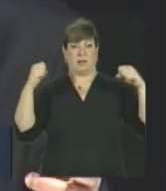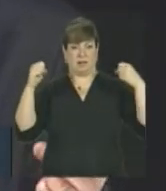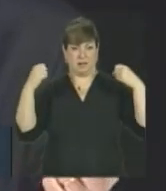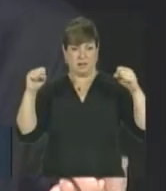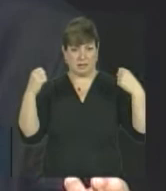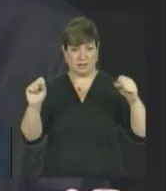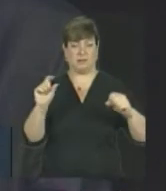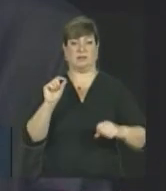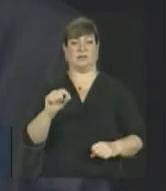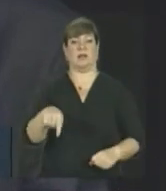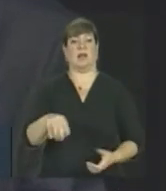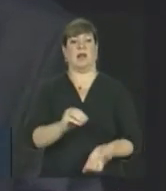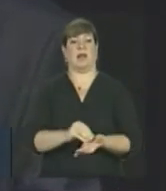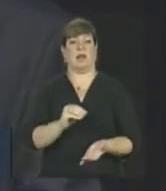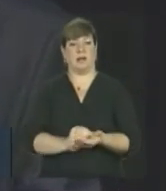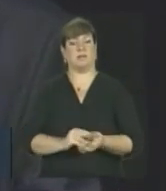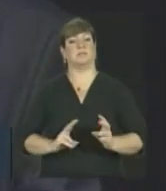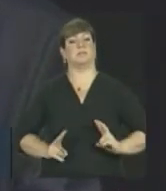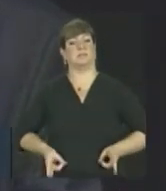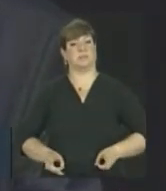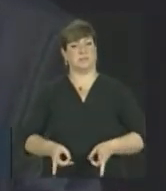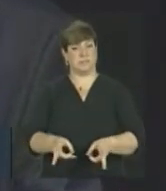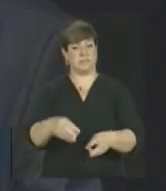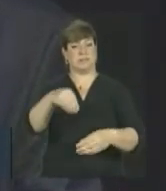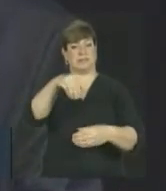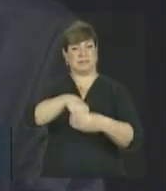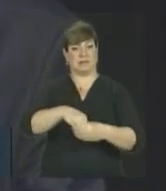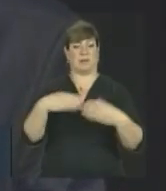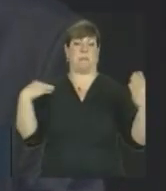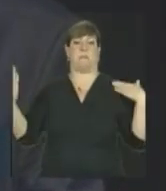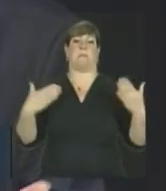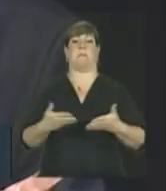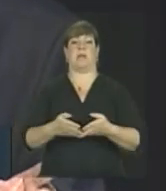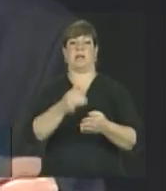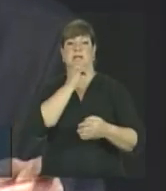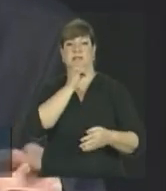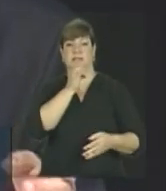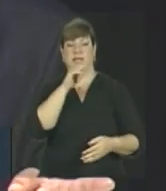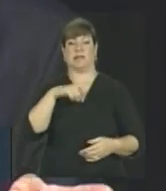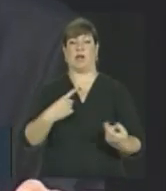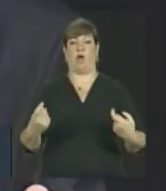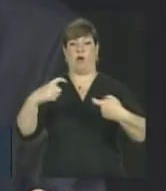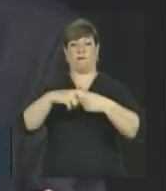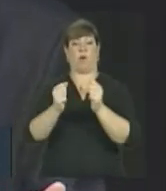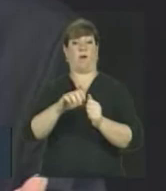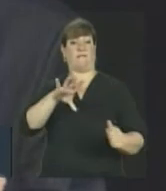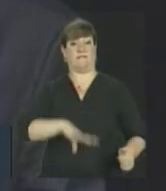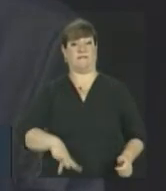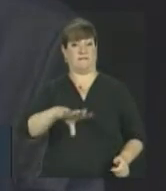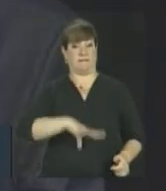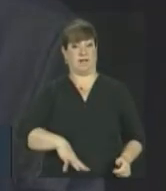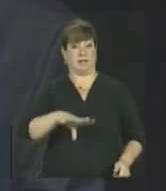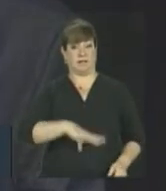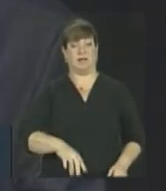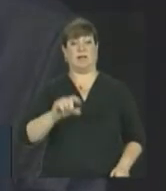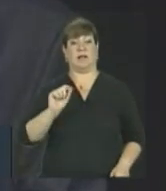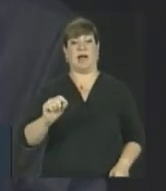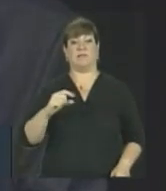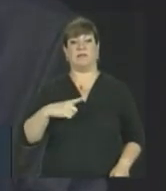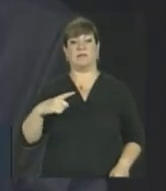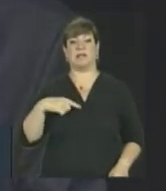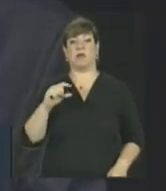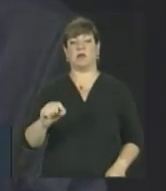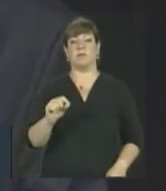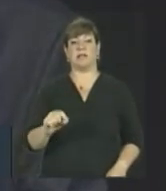ainda permanecem dentro da Marinha, por exemplo, que tem um convênio com o Vasco da Gama e que foram mantidas